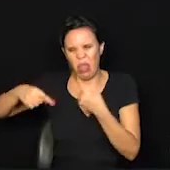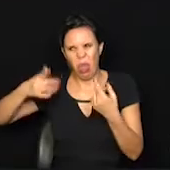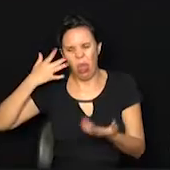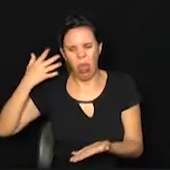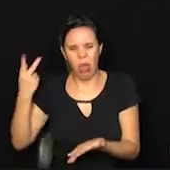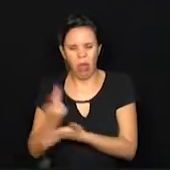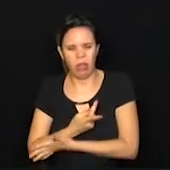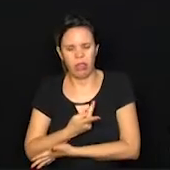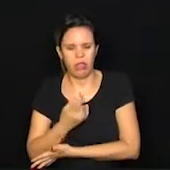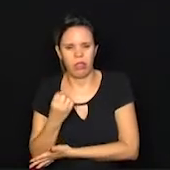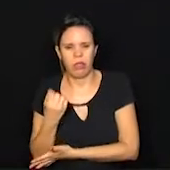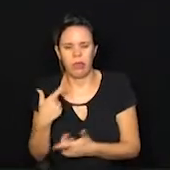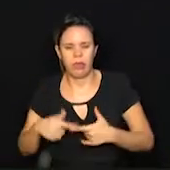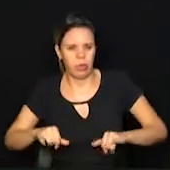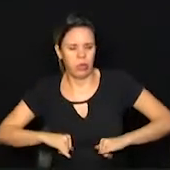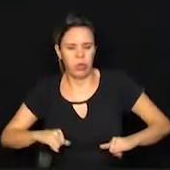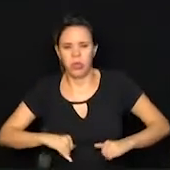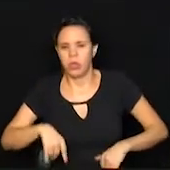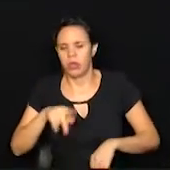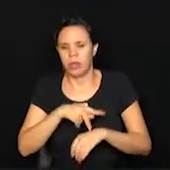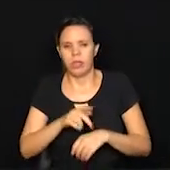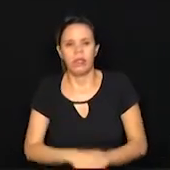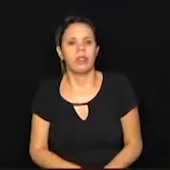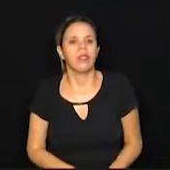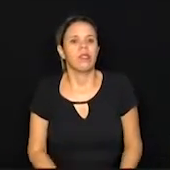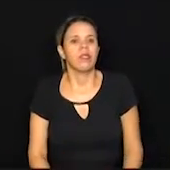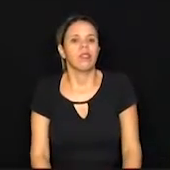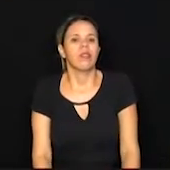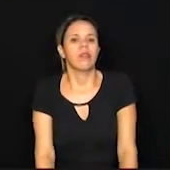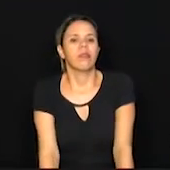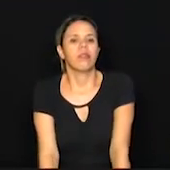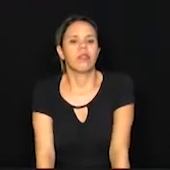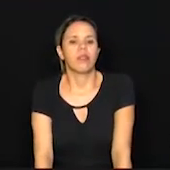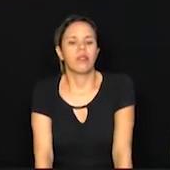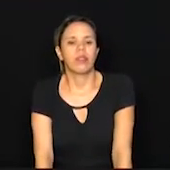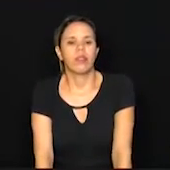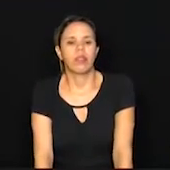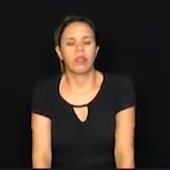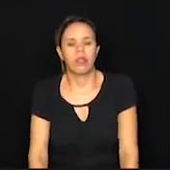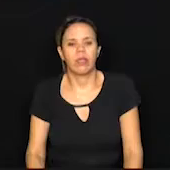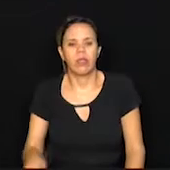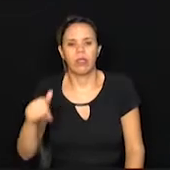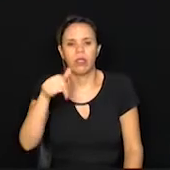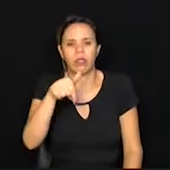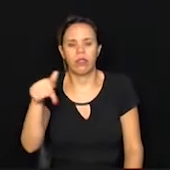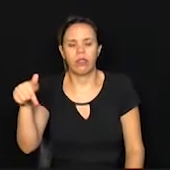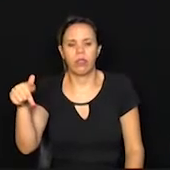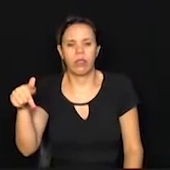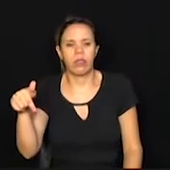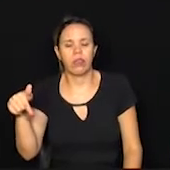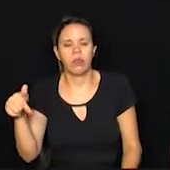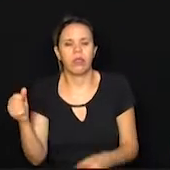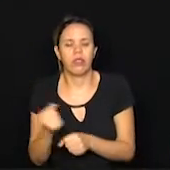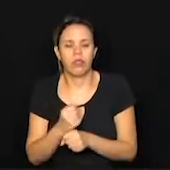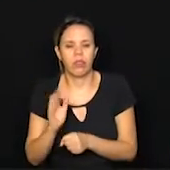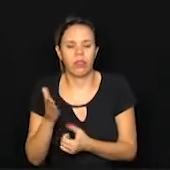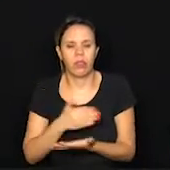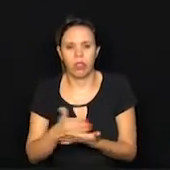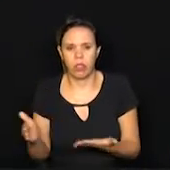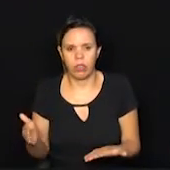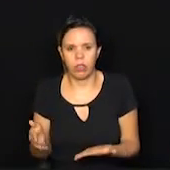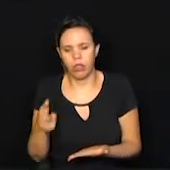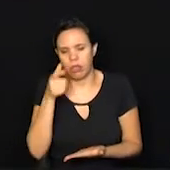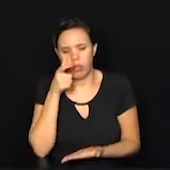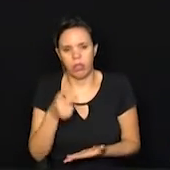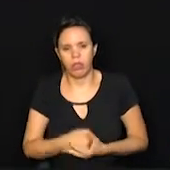custou muito caro isso né para o país né e 77 já começa a